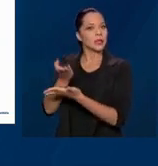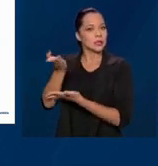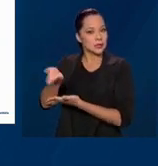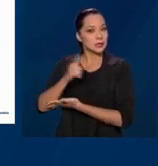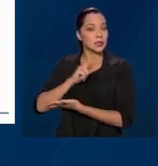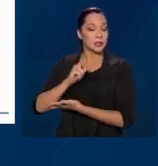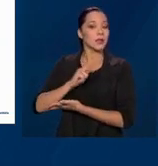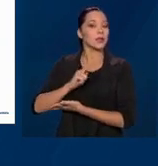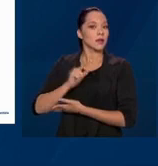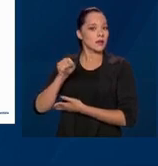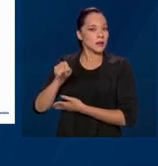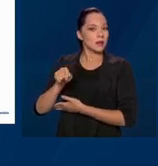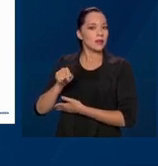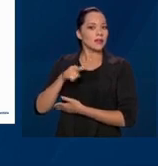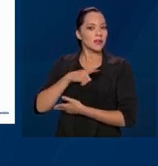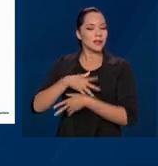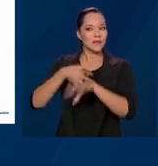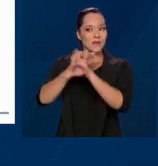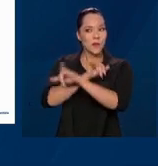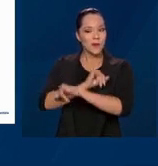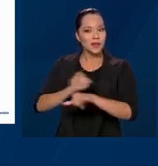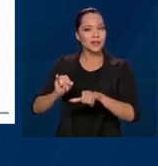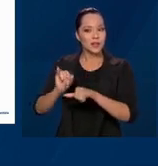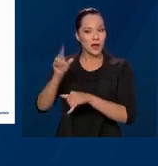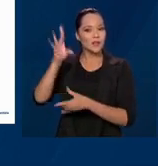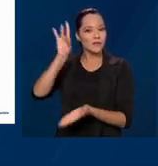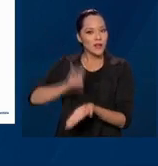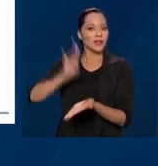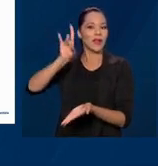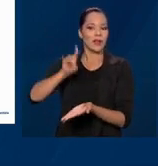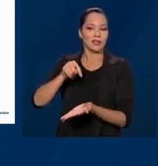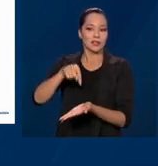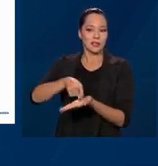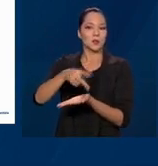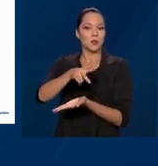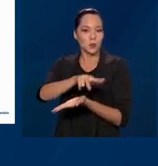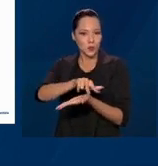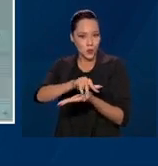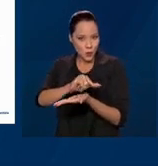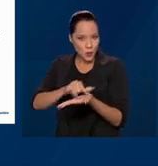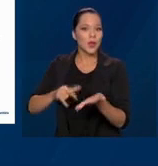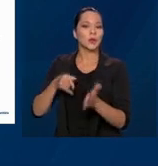essa validade e esse dado de validade interna do estudo.